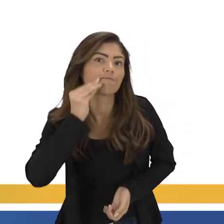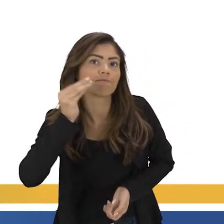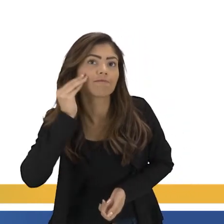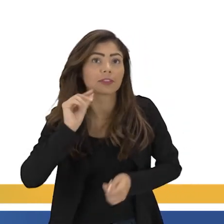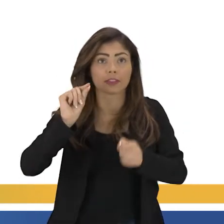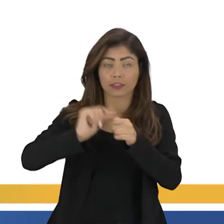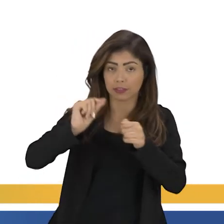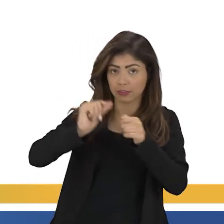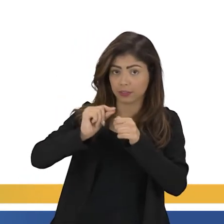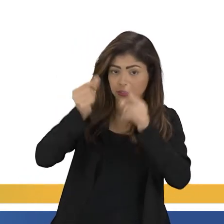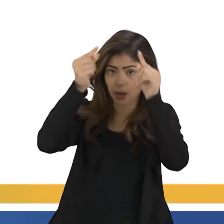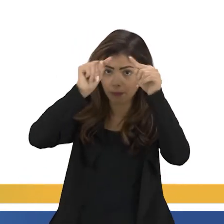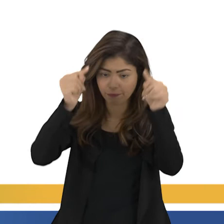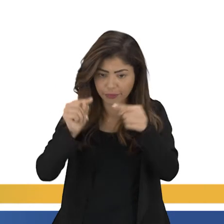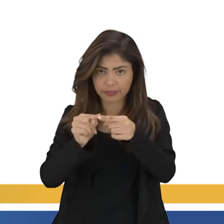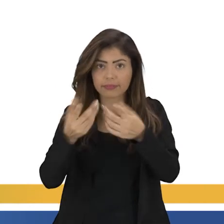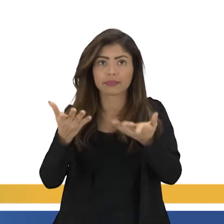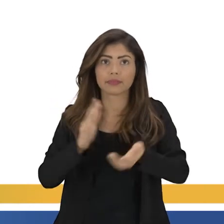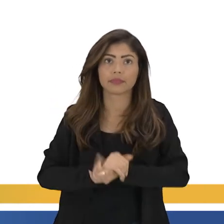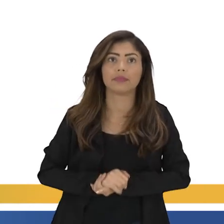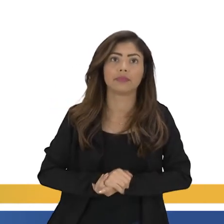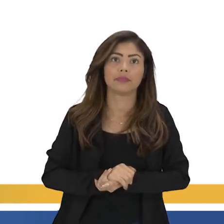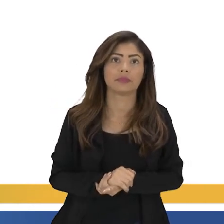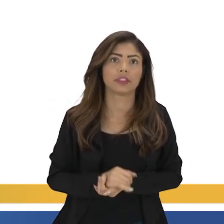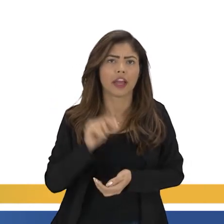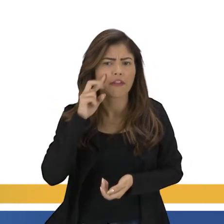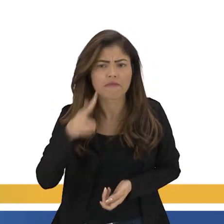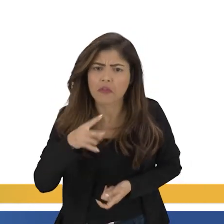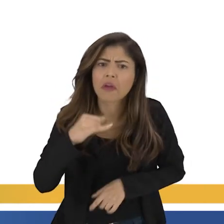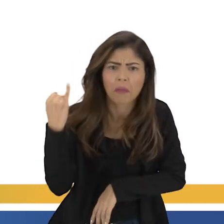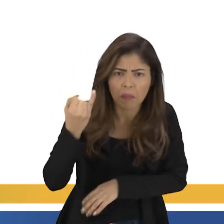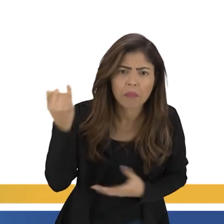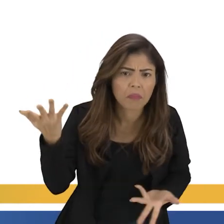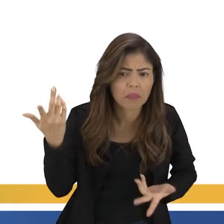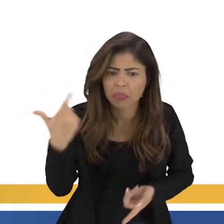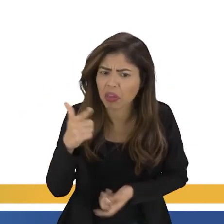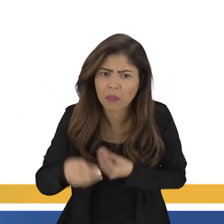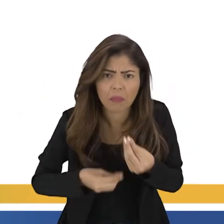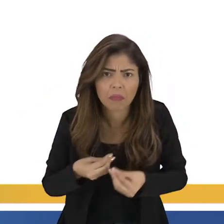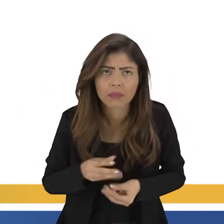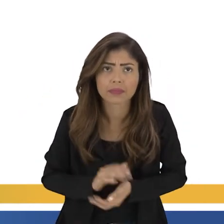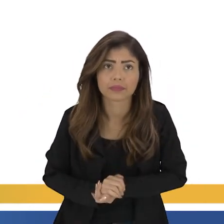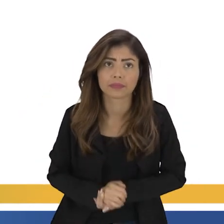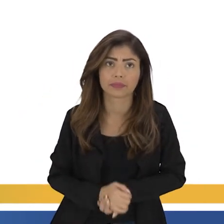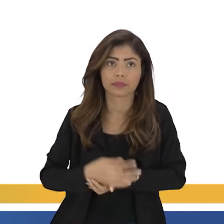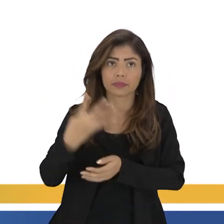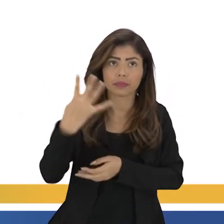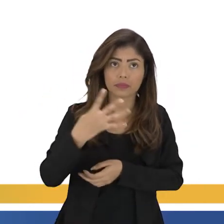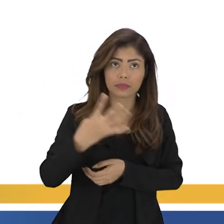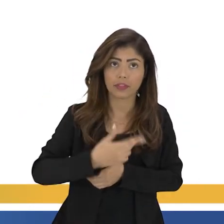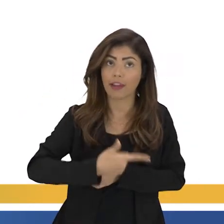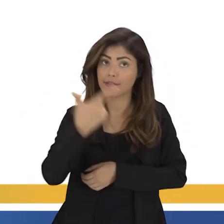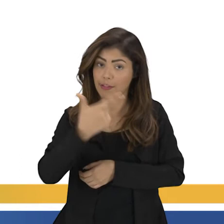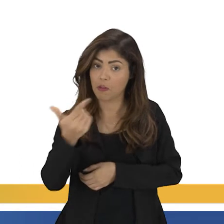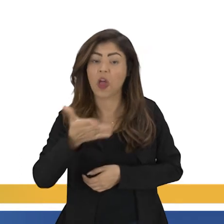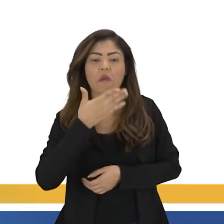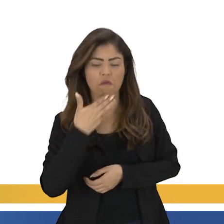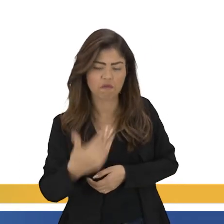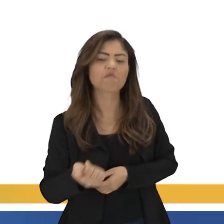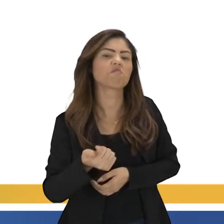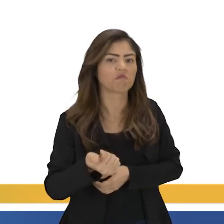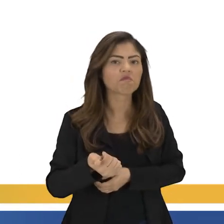un frasco roto. ¿Ves que es imposible? 4. La segunda temporada es la